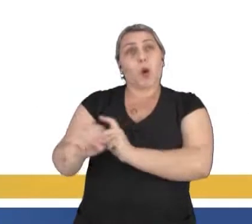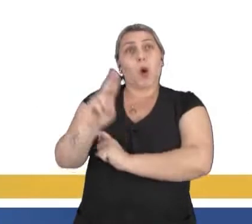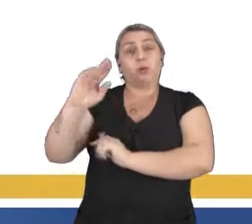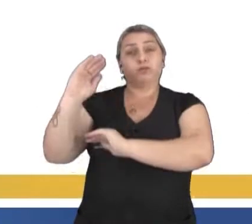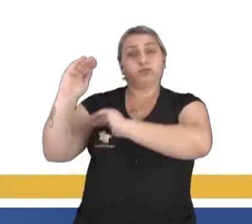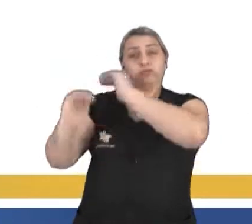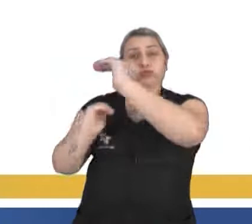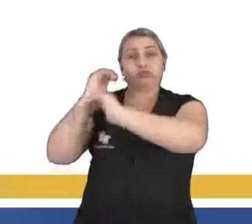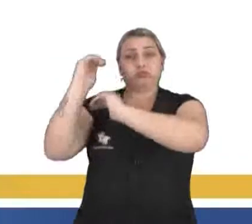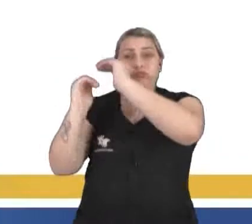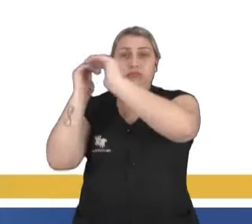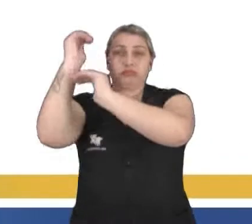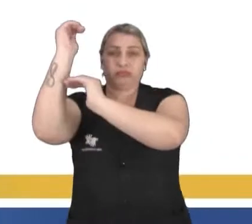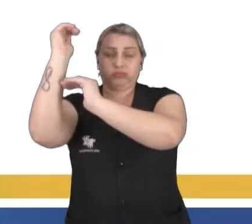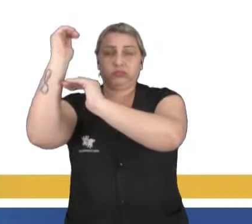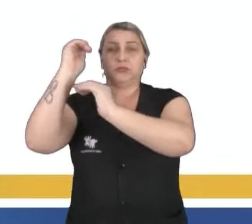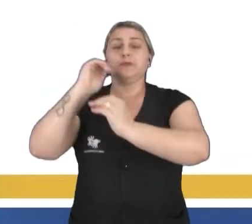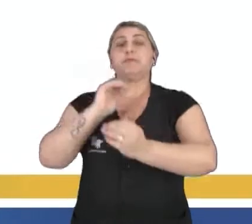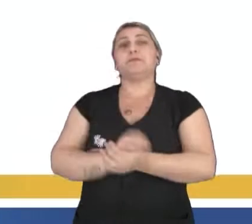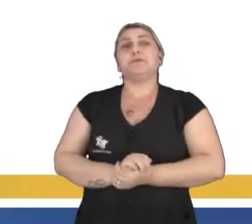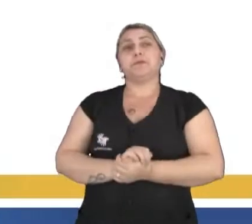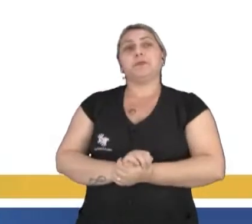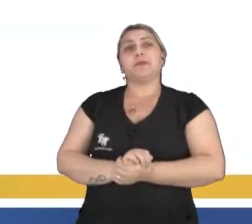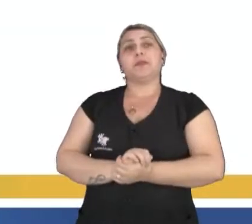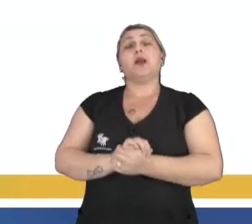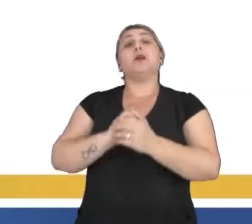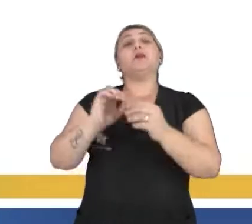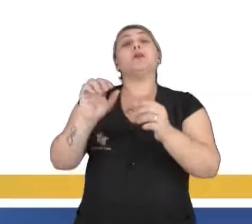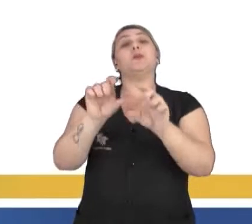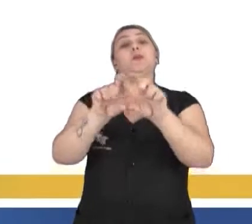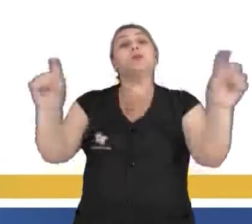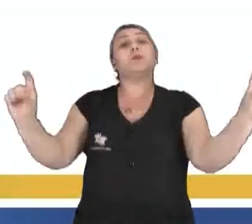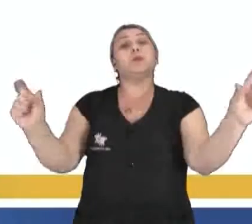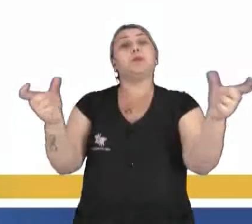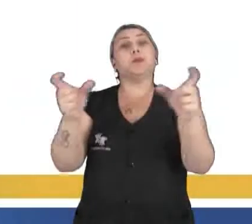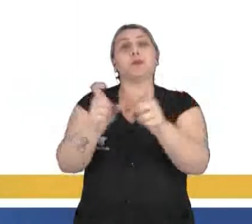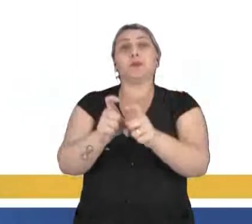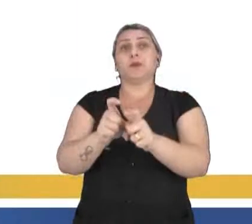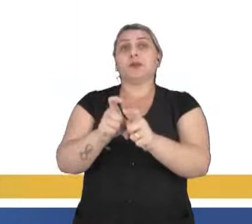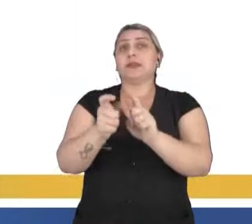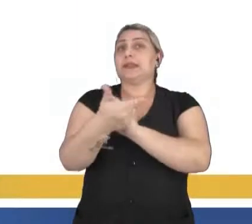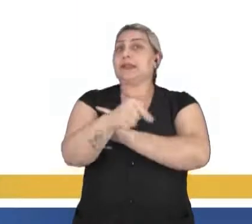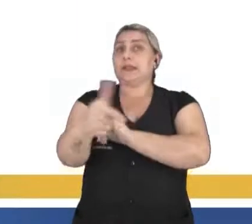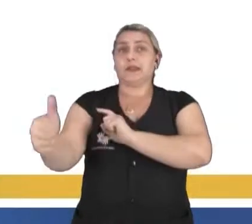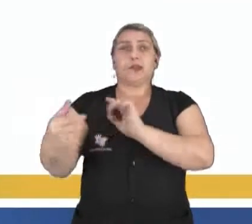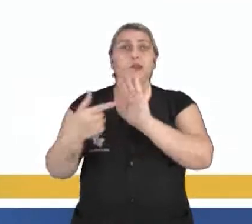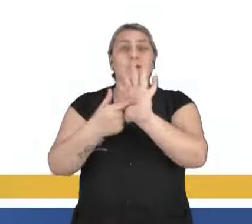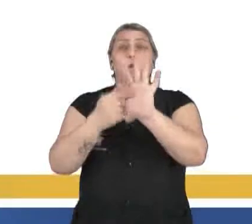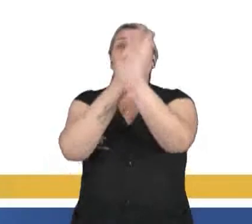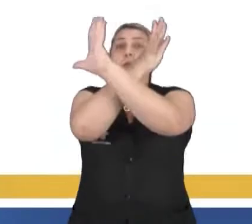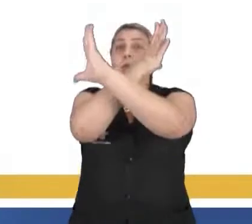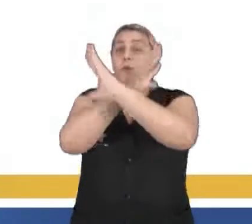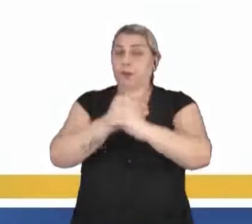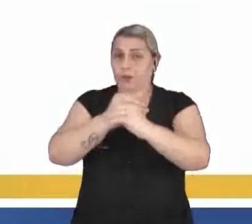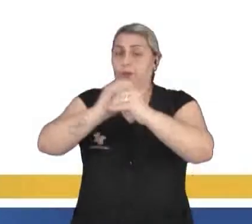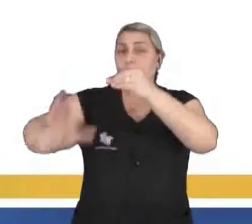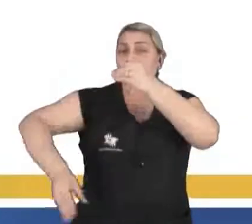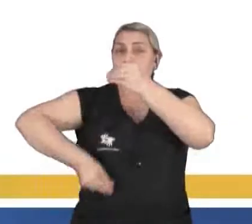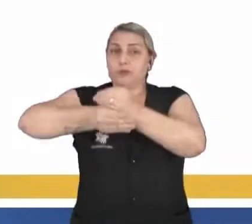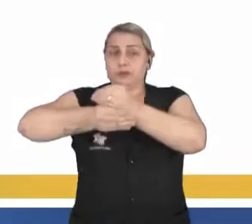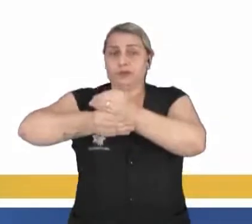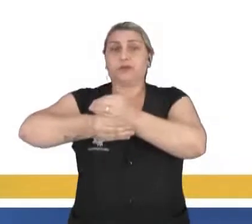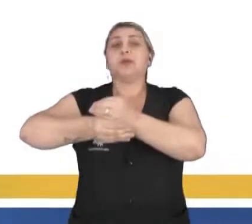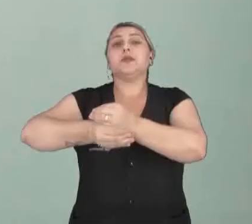ou desenvolvidas. Tá? As orações reduzidas não apresentam uma conjunção integrante, ou seja,